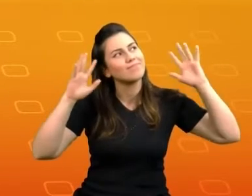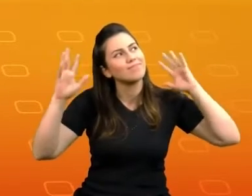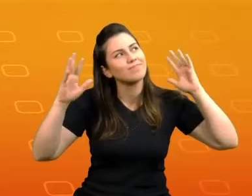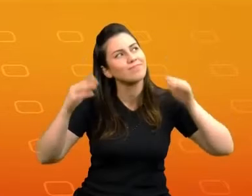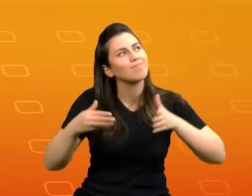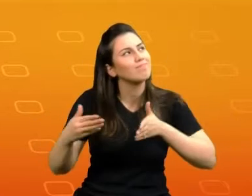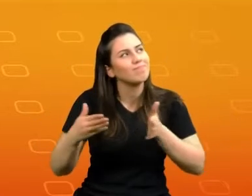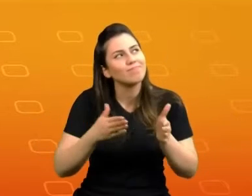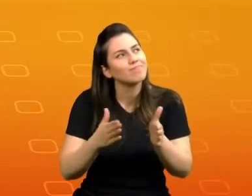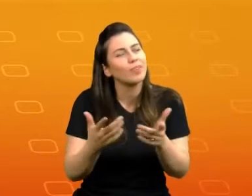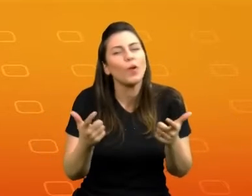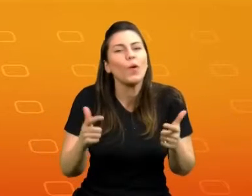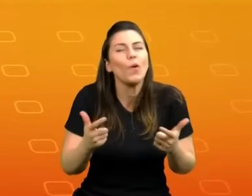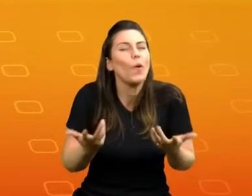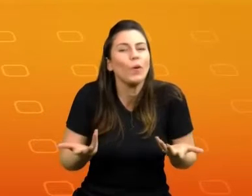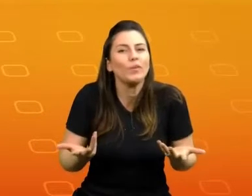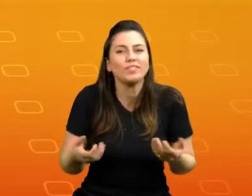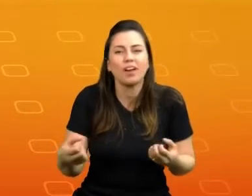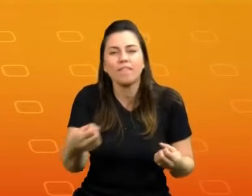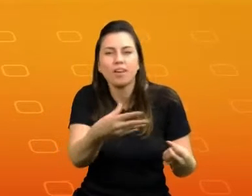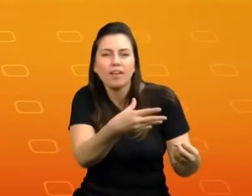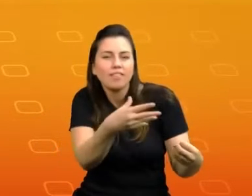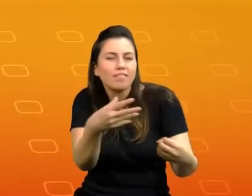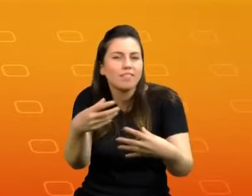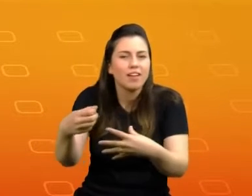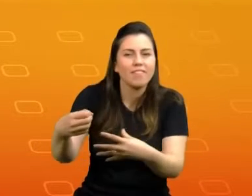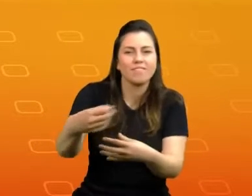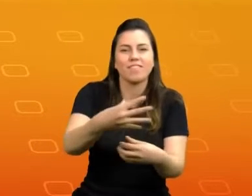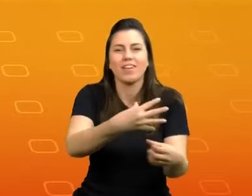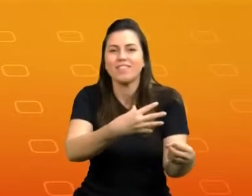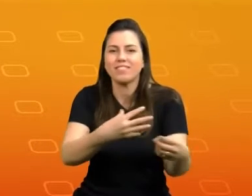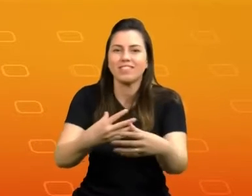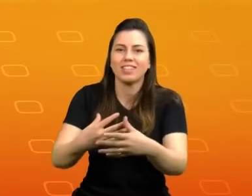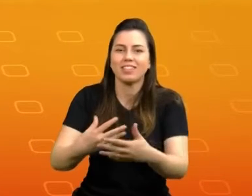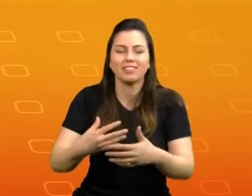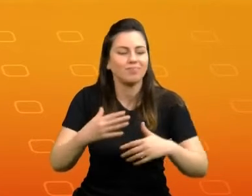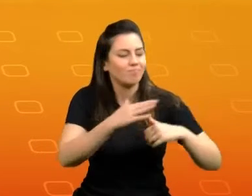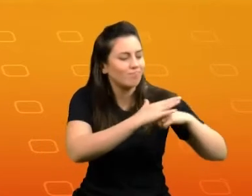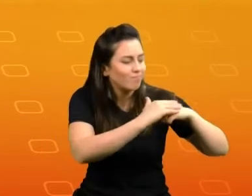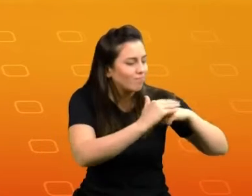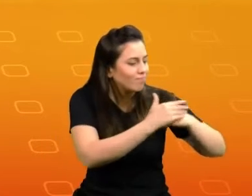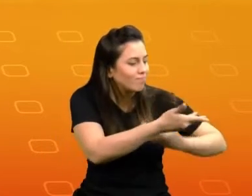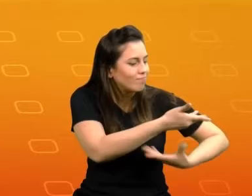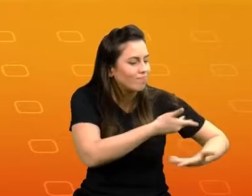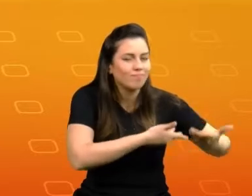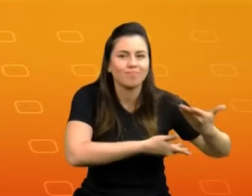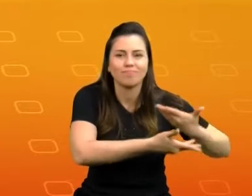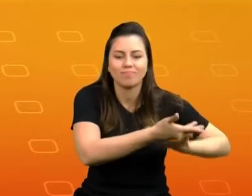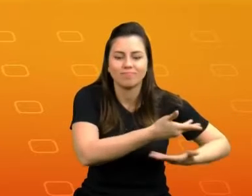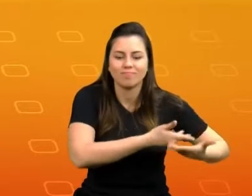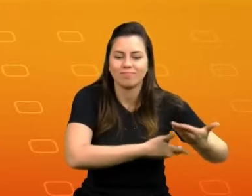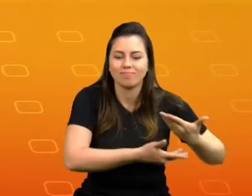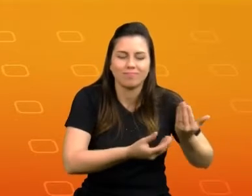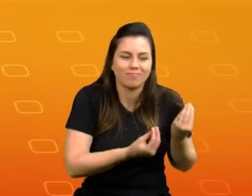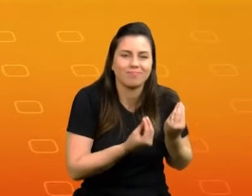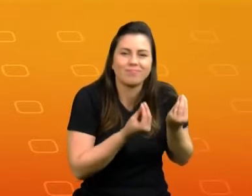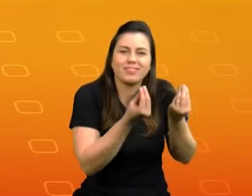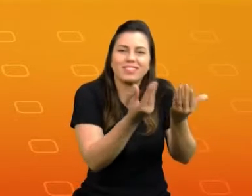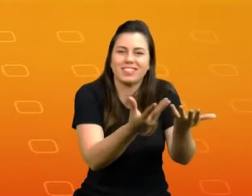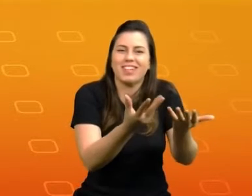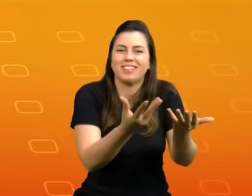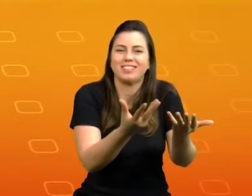a gente vai com as novidades e com e com esse esse carinho todo que a gente quer entregar para